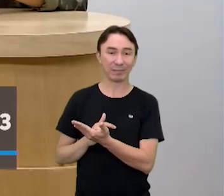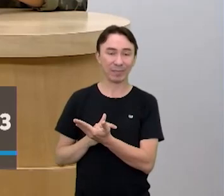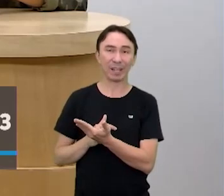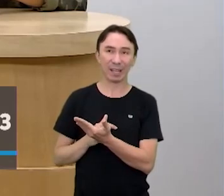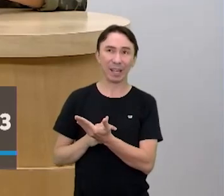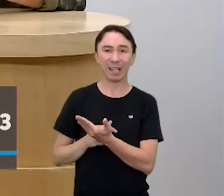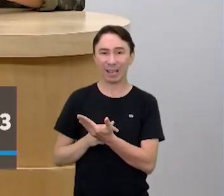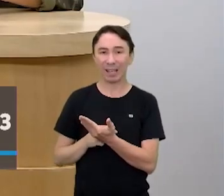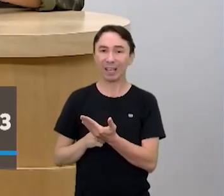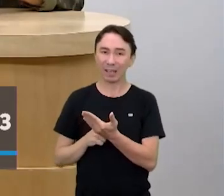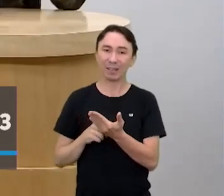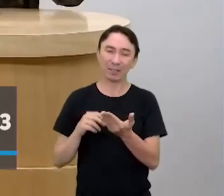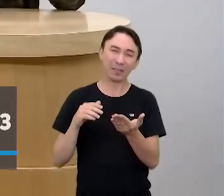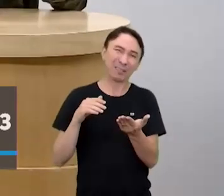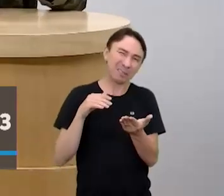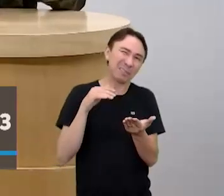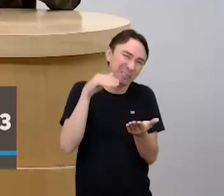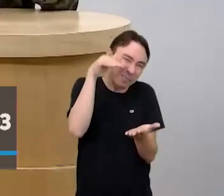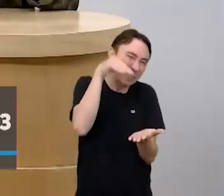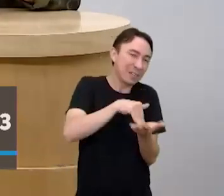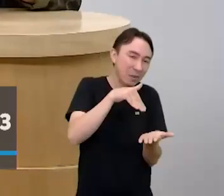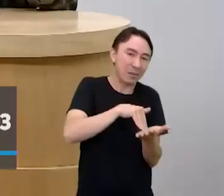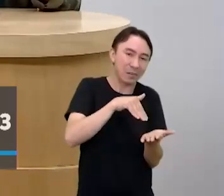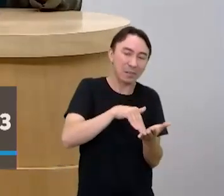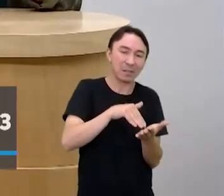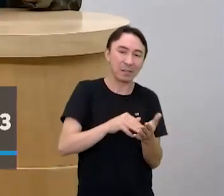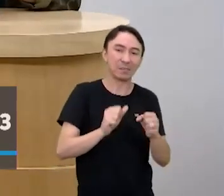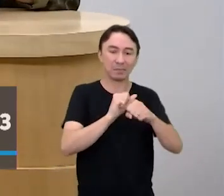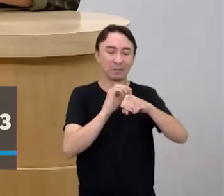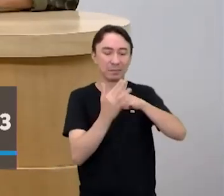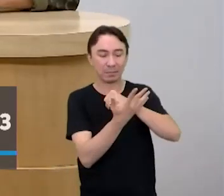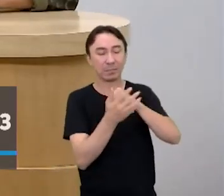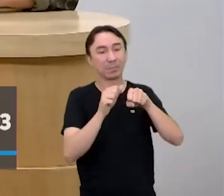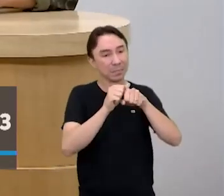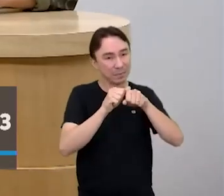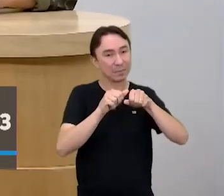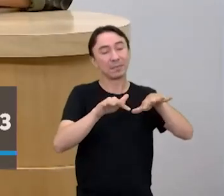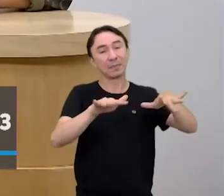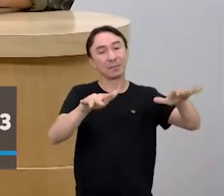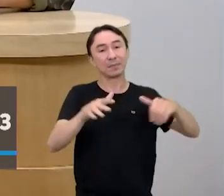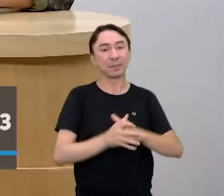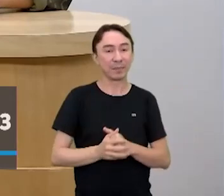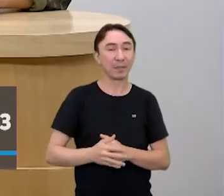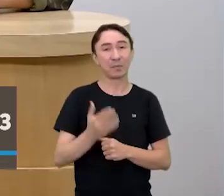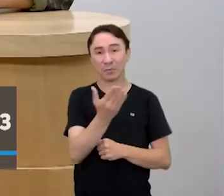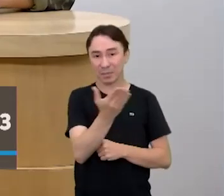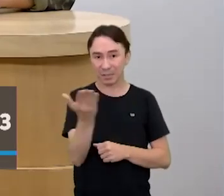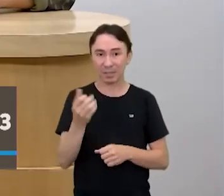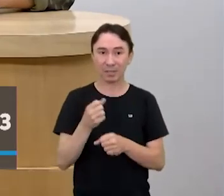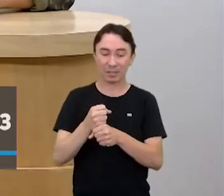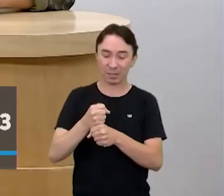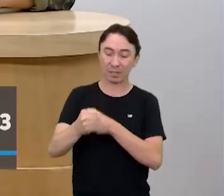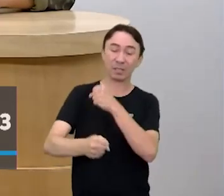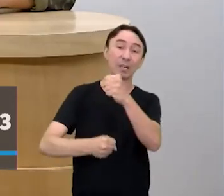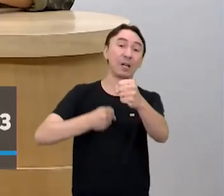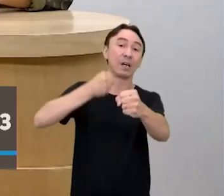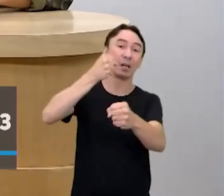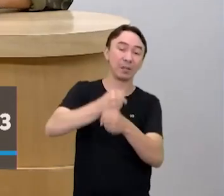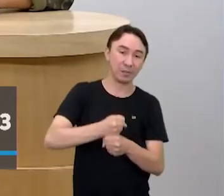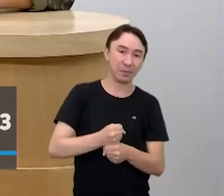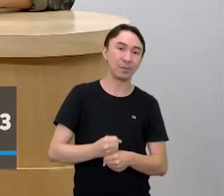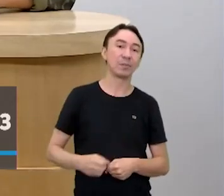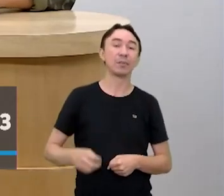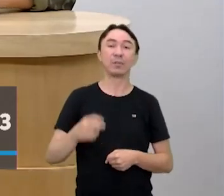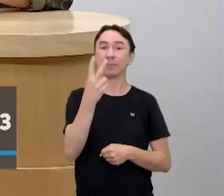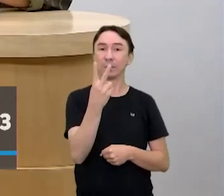ótimo, sim, tem que ser. A gente acredita nisso, vamos ver. Sim, você de 2300 tem a resposta. Sim, espero exatamente. que tudo bem. A gente não sabe se acabou,